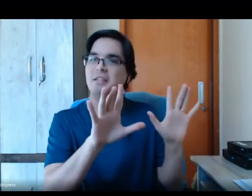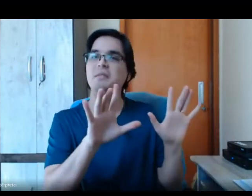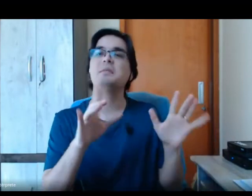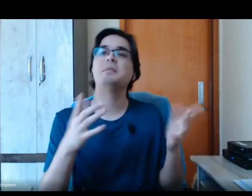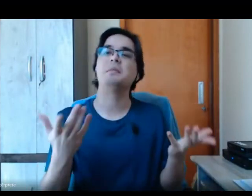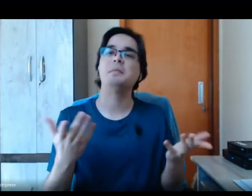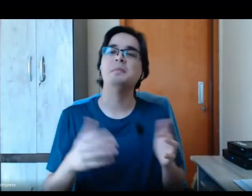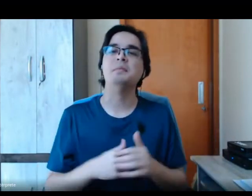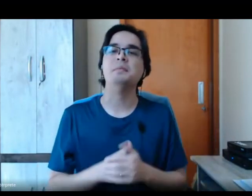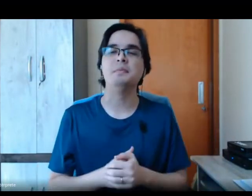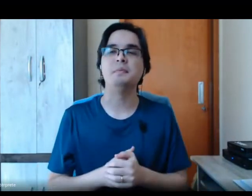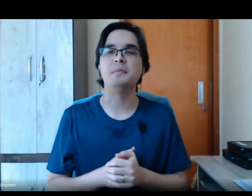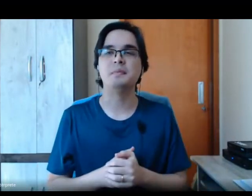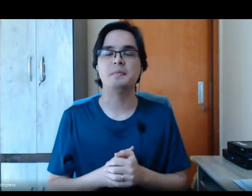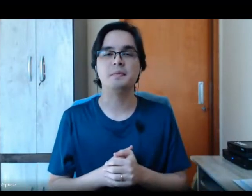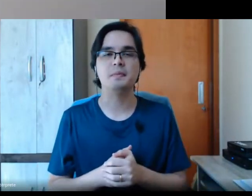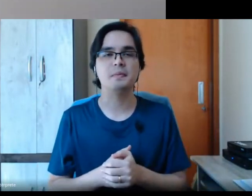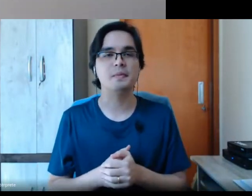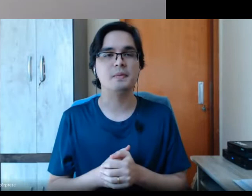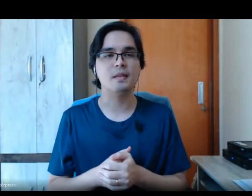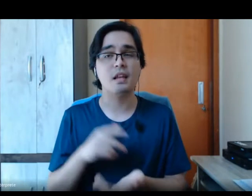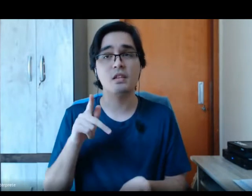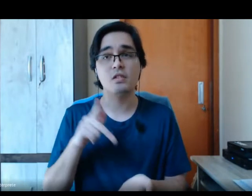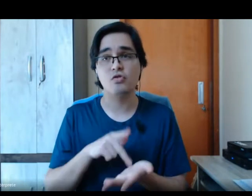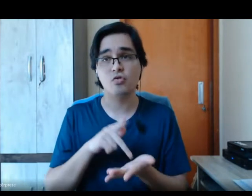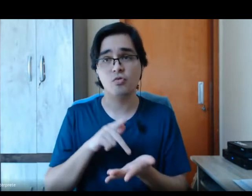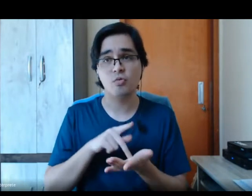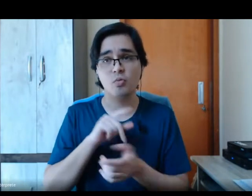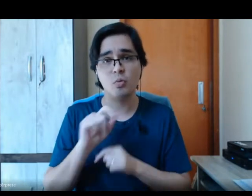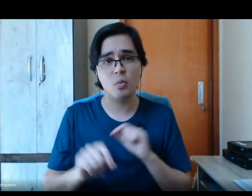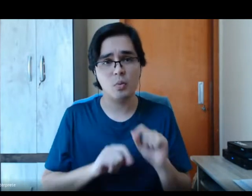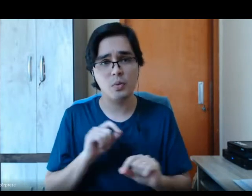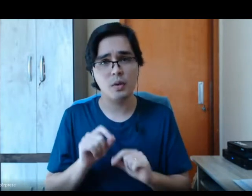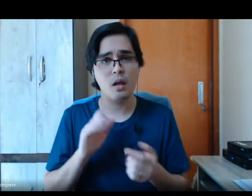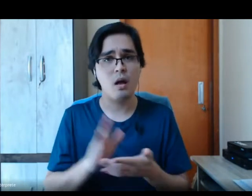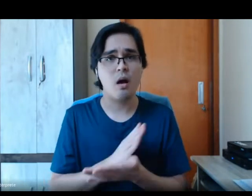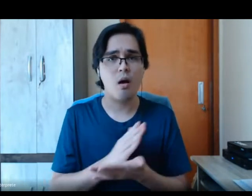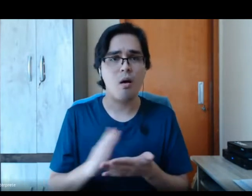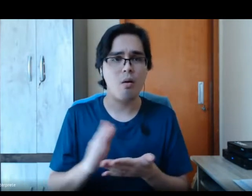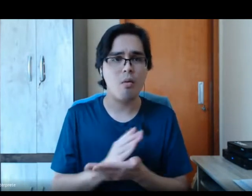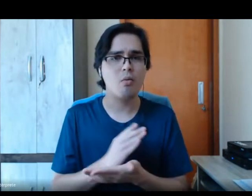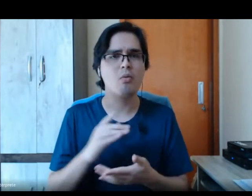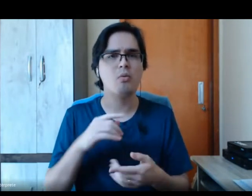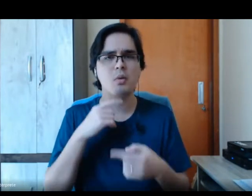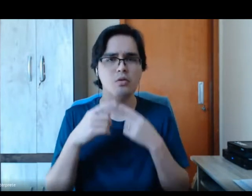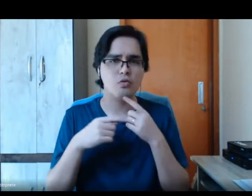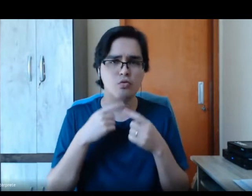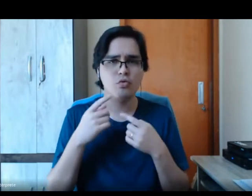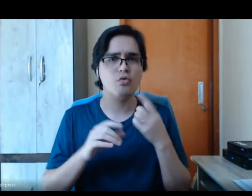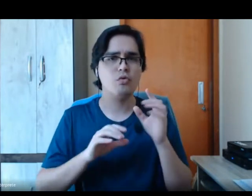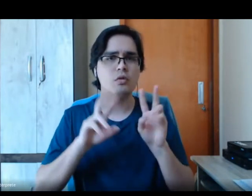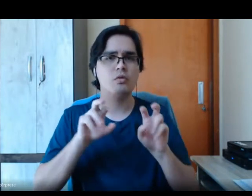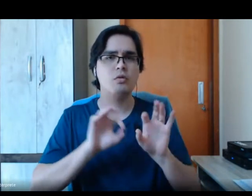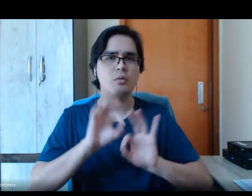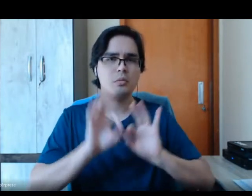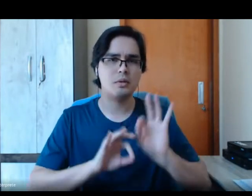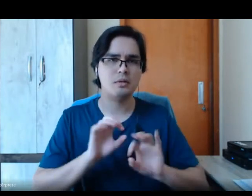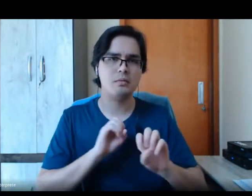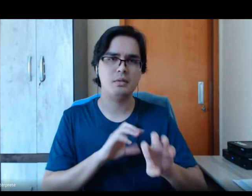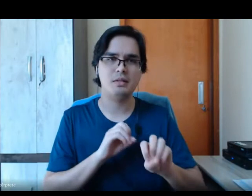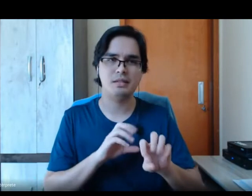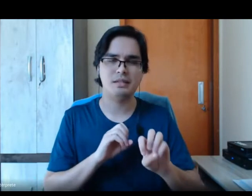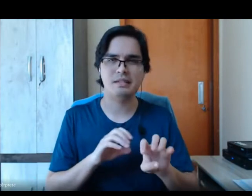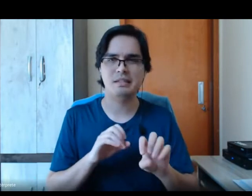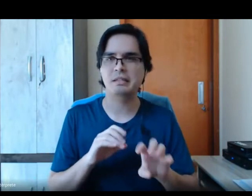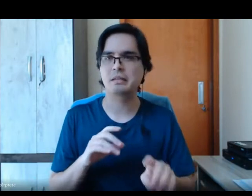Oi, agora melhorou? Tá melhor. Tá, as minhas questões já foram em parte